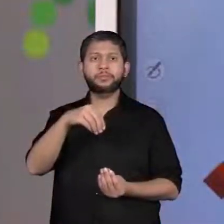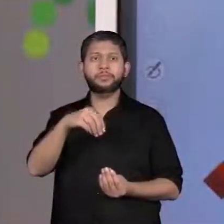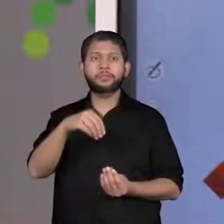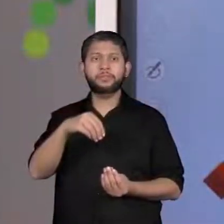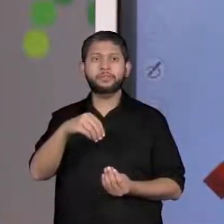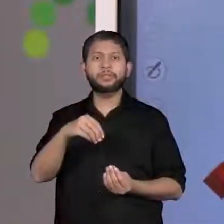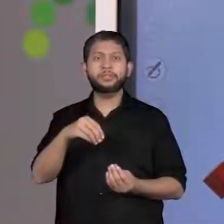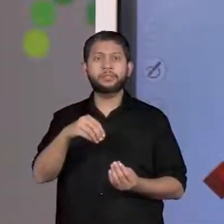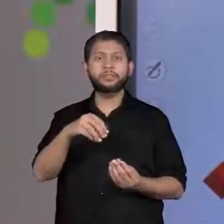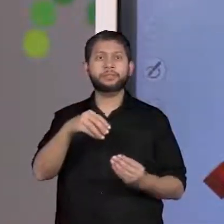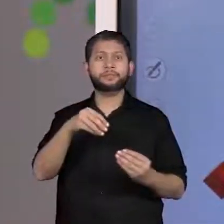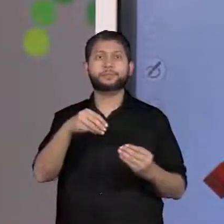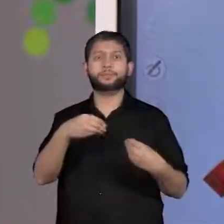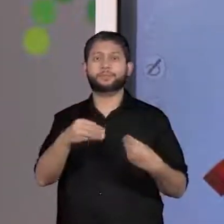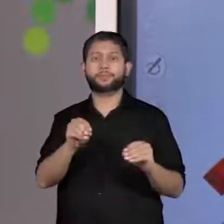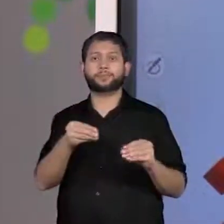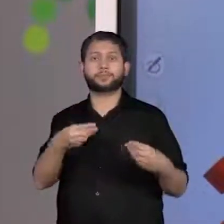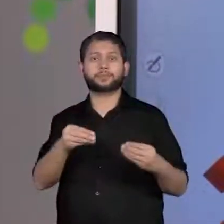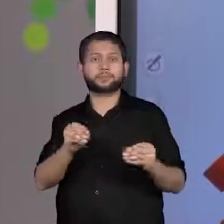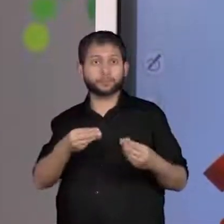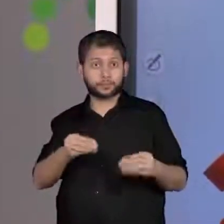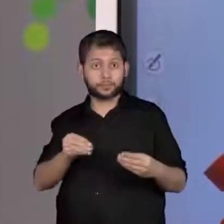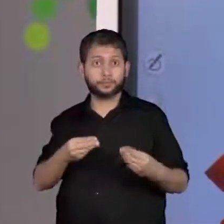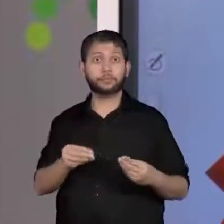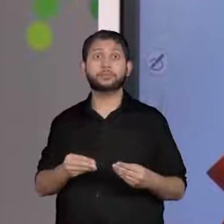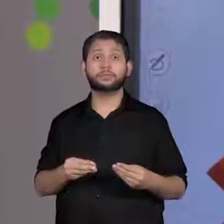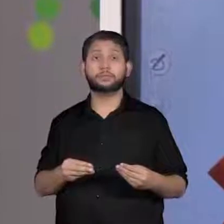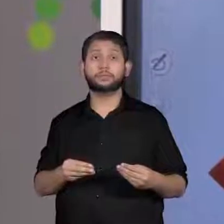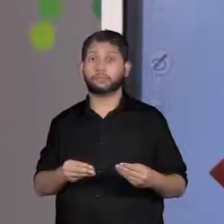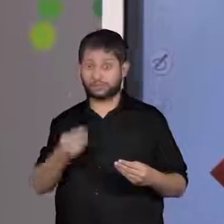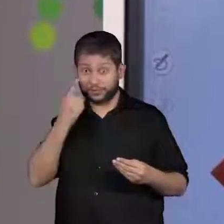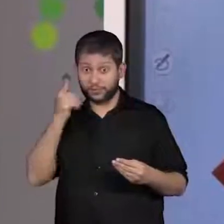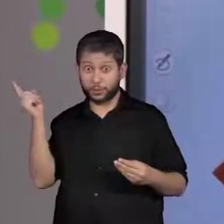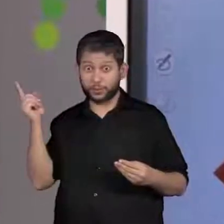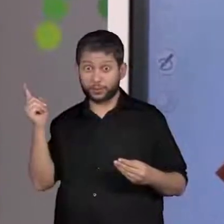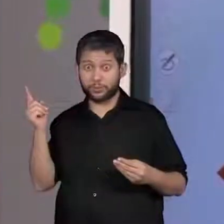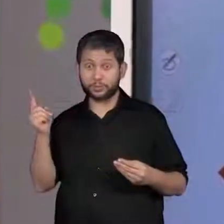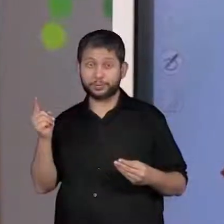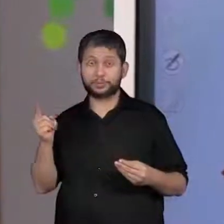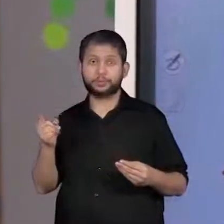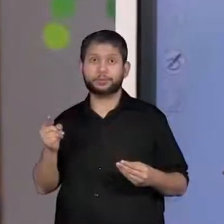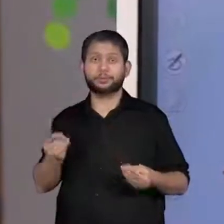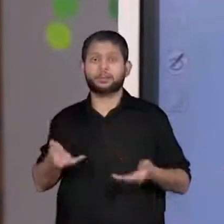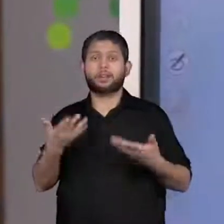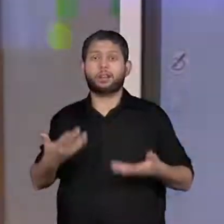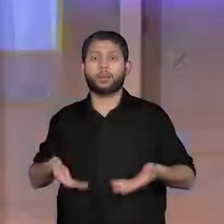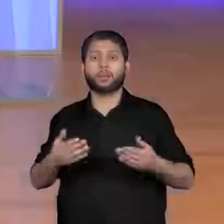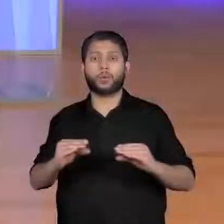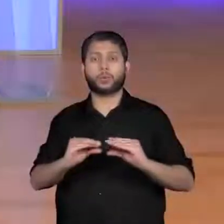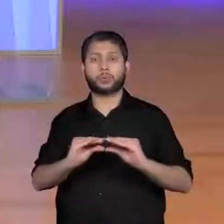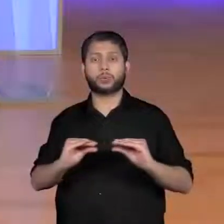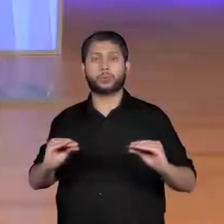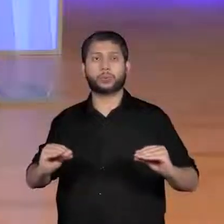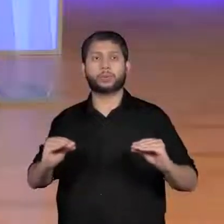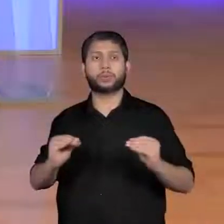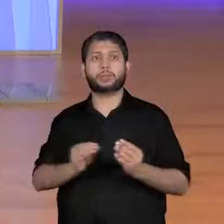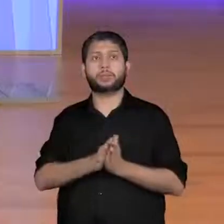está vendado. Uhum. Ok? Já identificaram aí o material que é? Muito bem. Então,